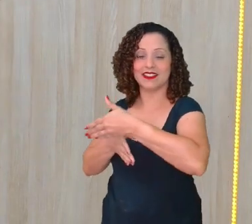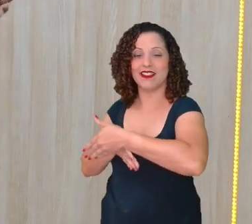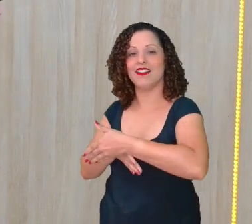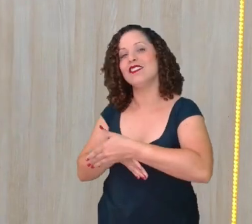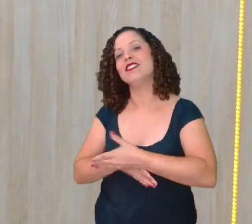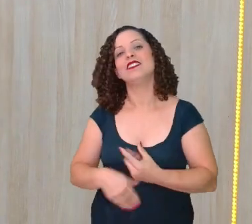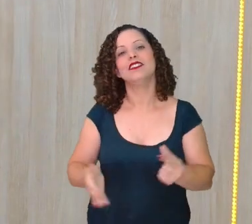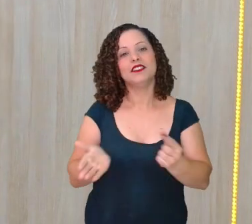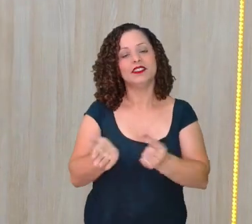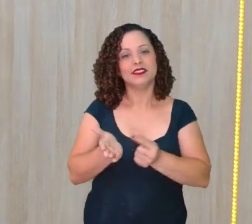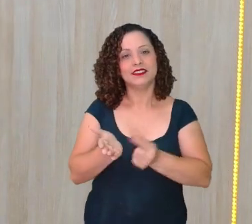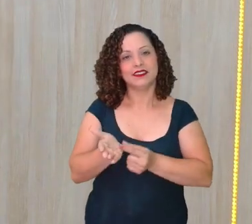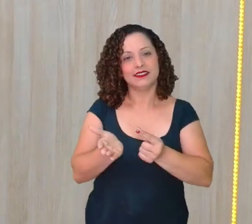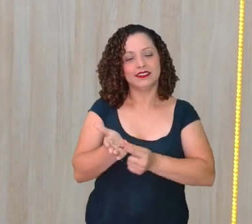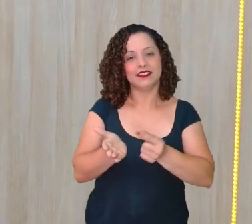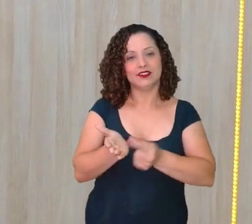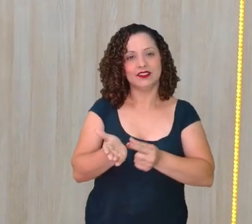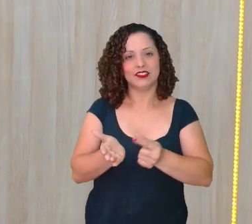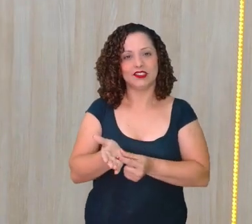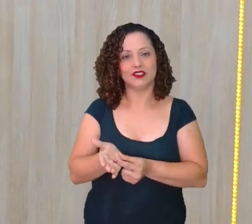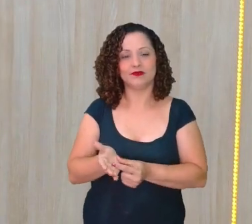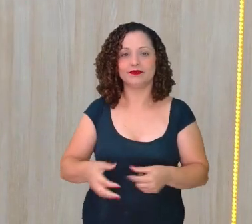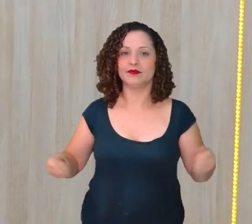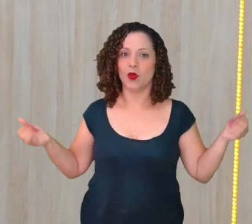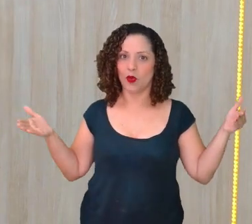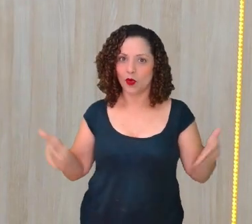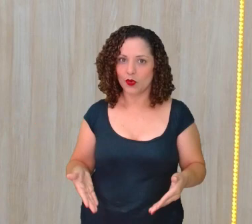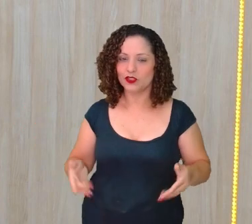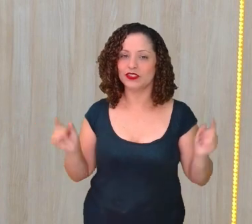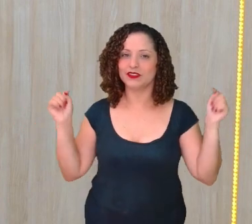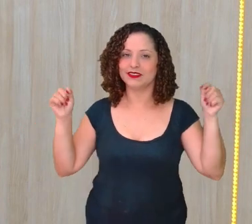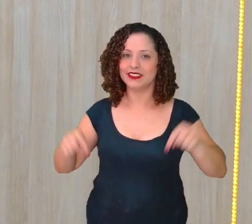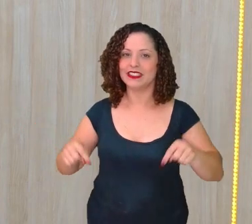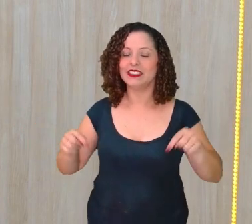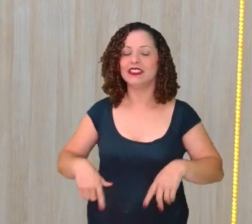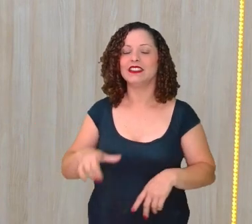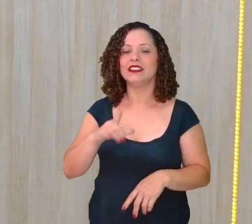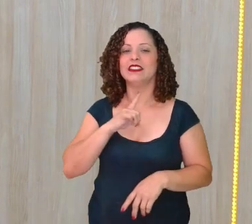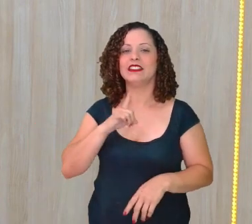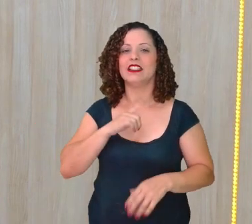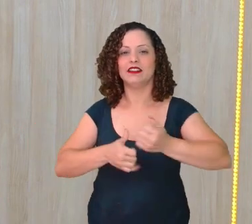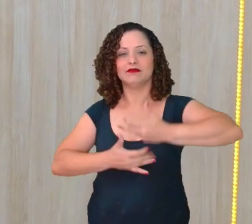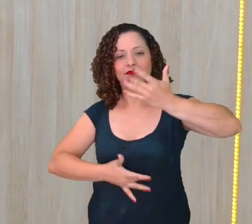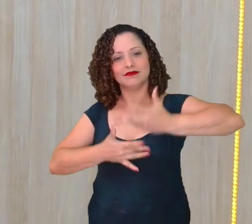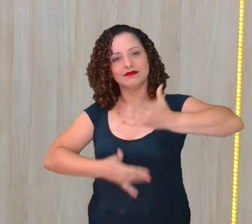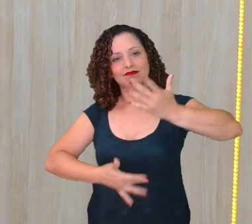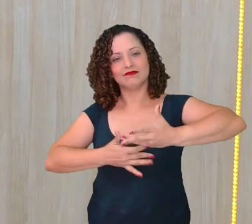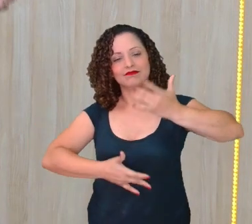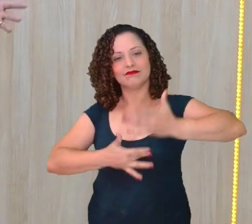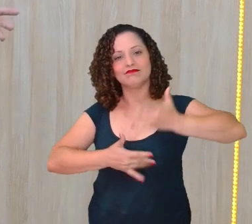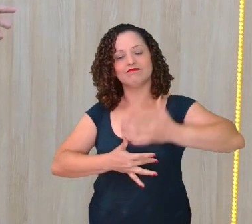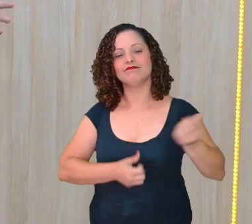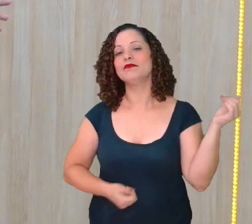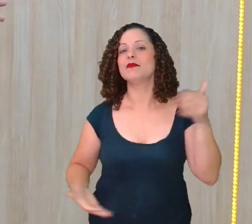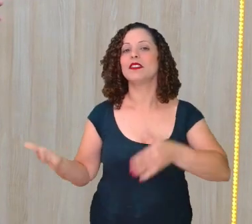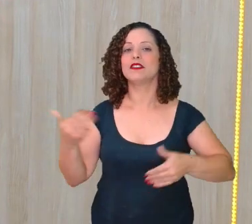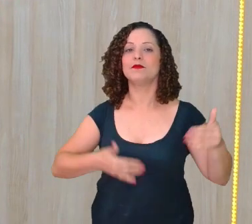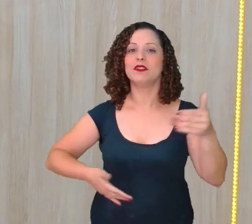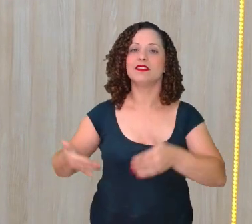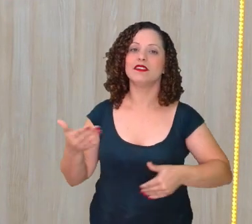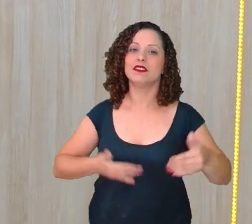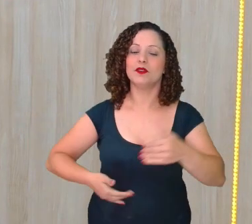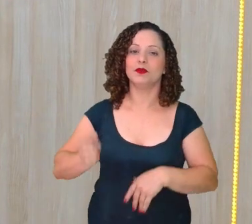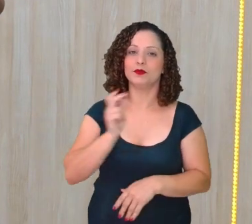loja de aplicativos. E hoje, para interagir com você, recebendo as suas interações, ele já está ali tomando o